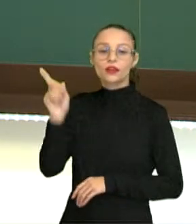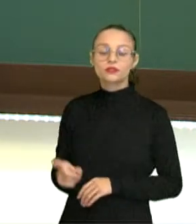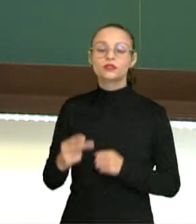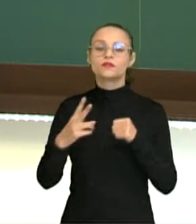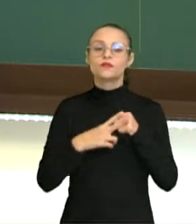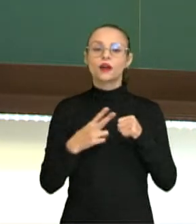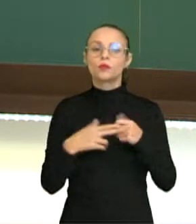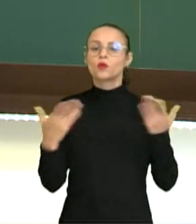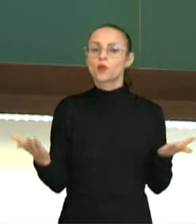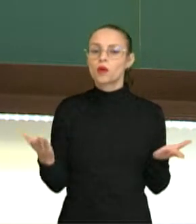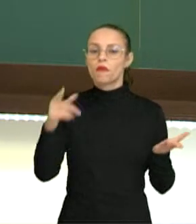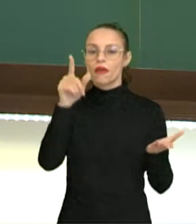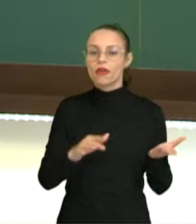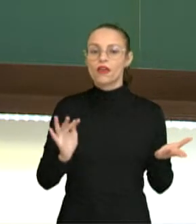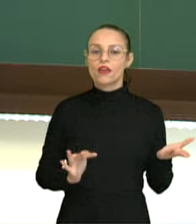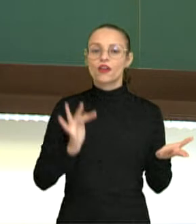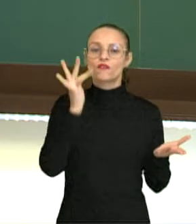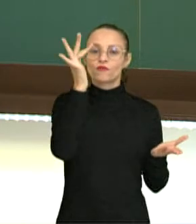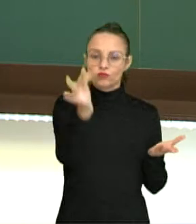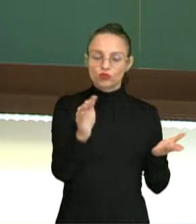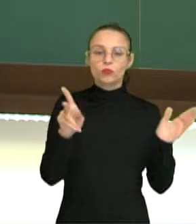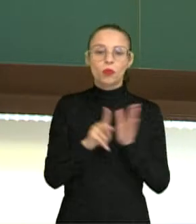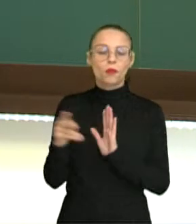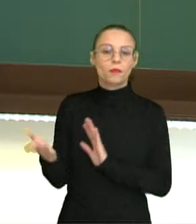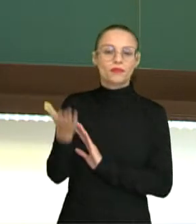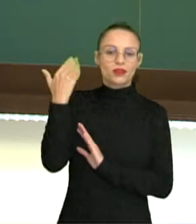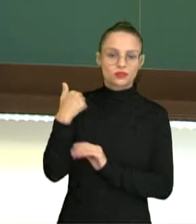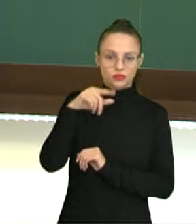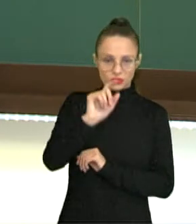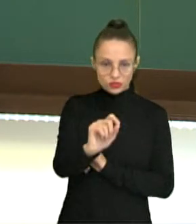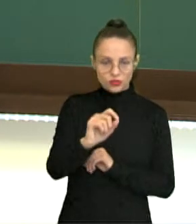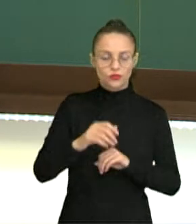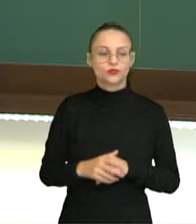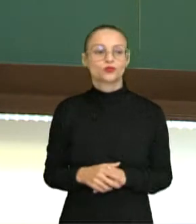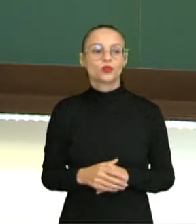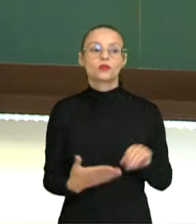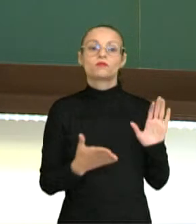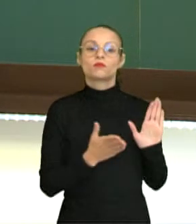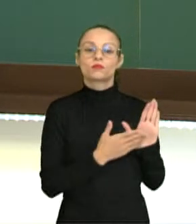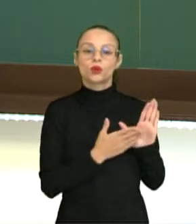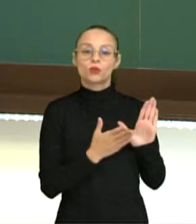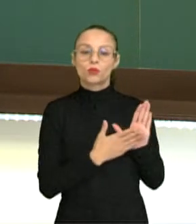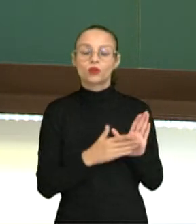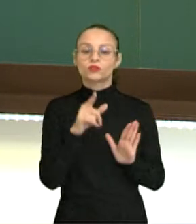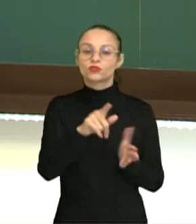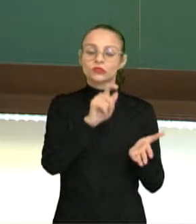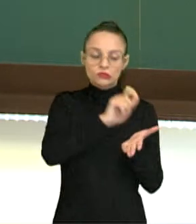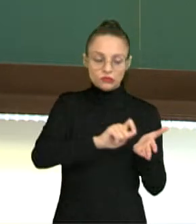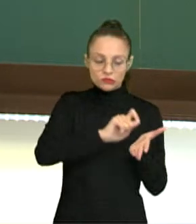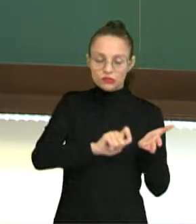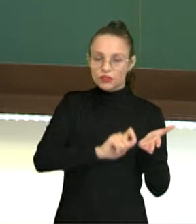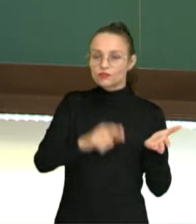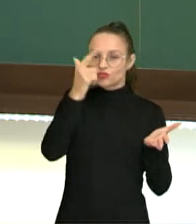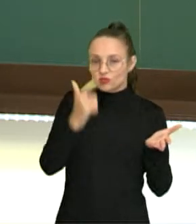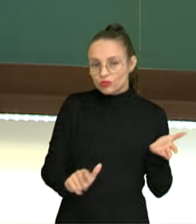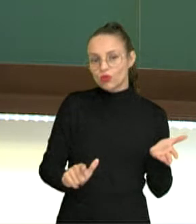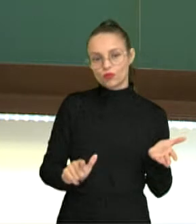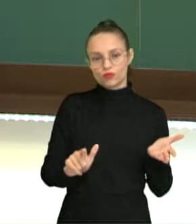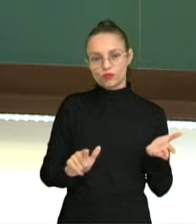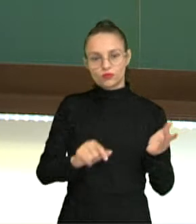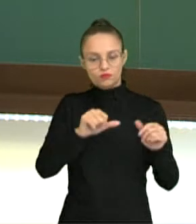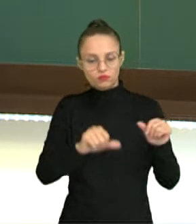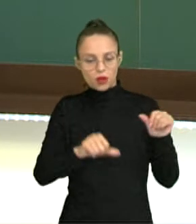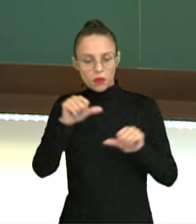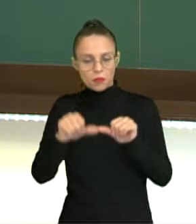tempo? No futuro do pretérito. E a proposta é que você reescreva a mesma passagem, alterando